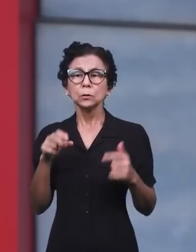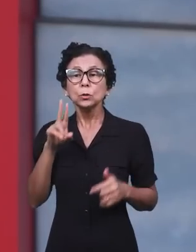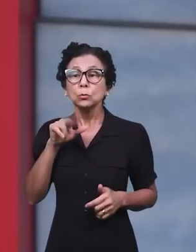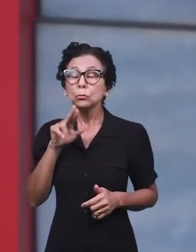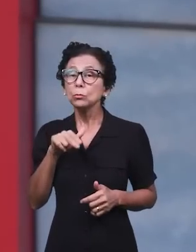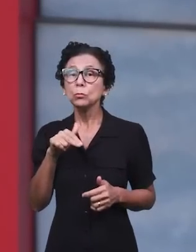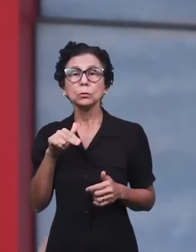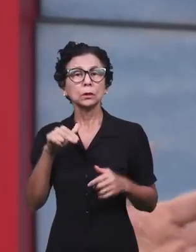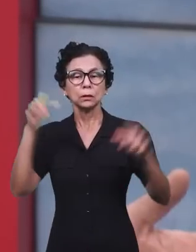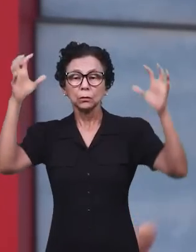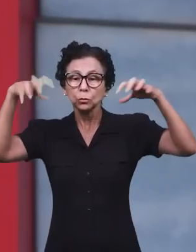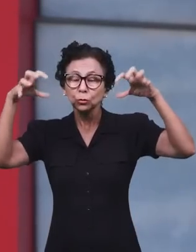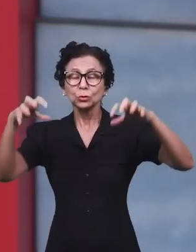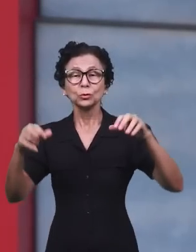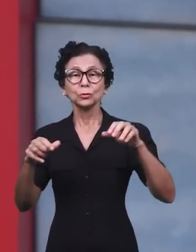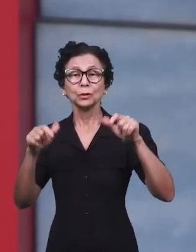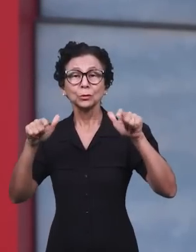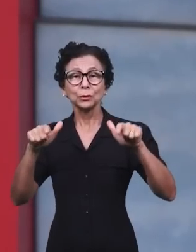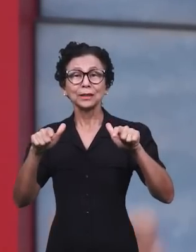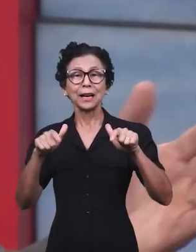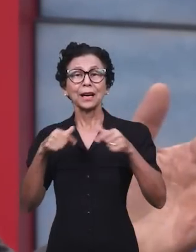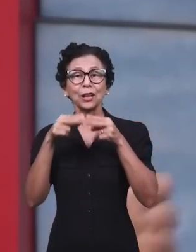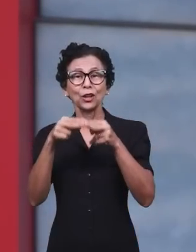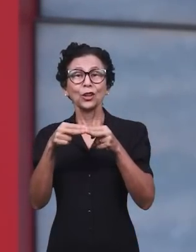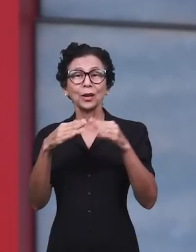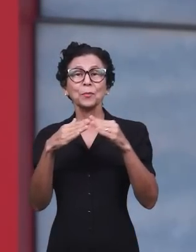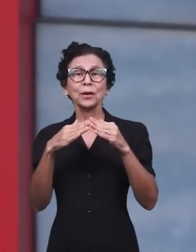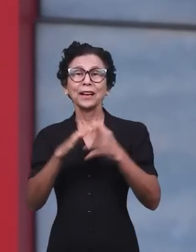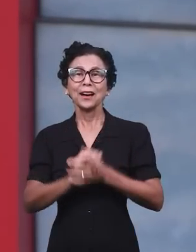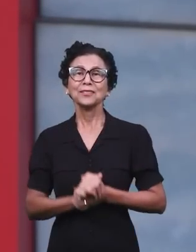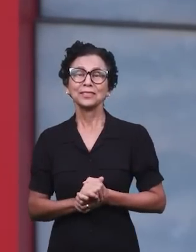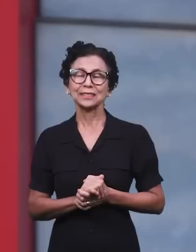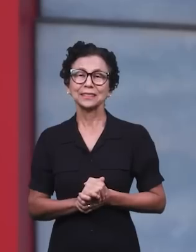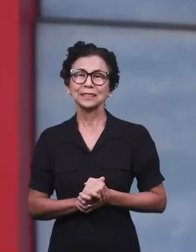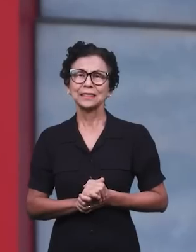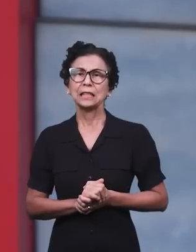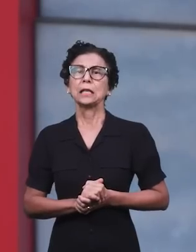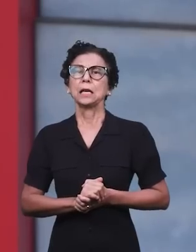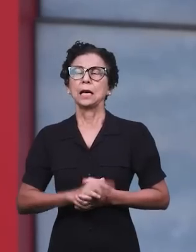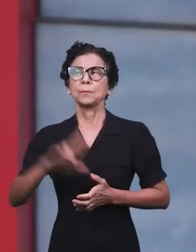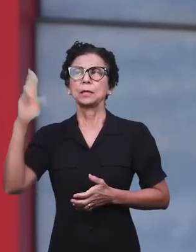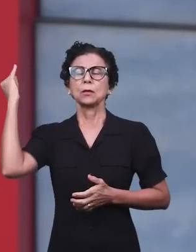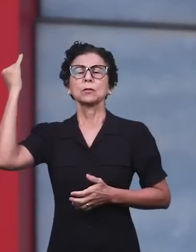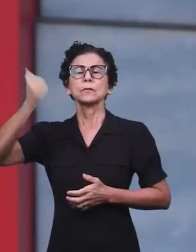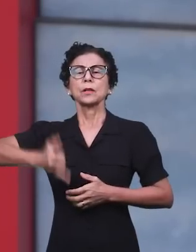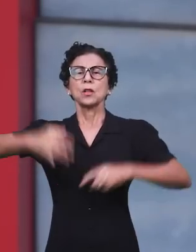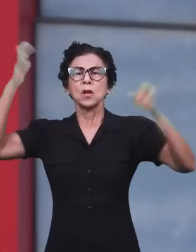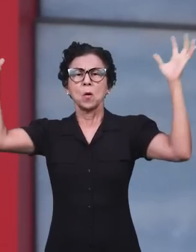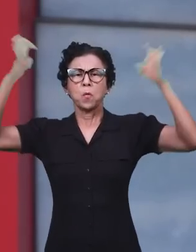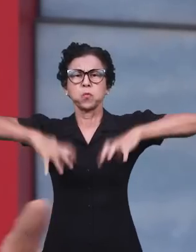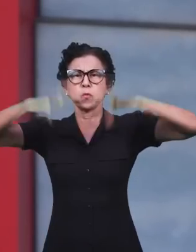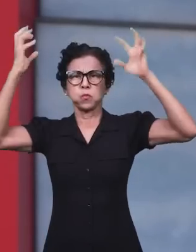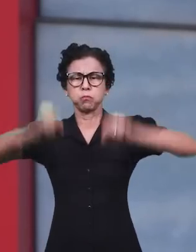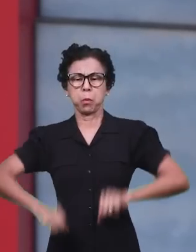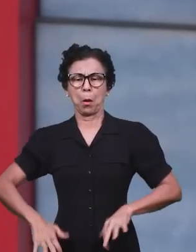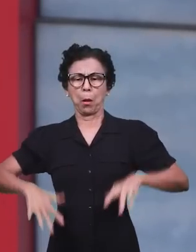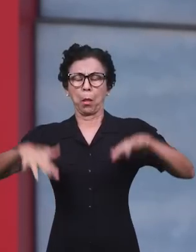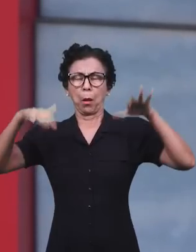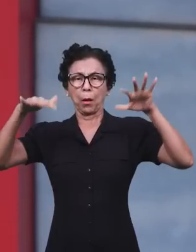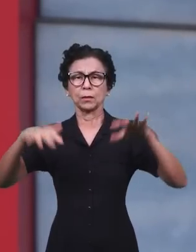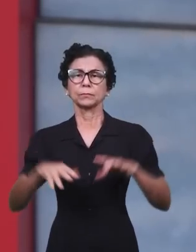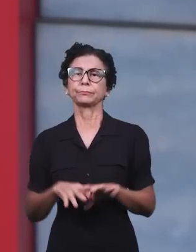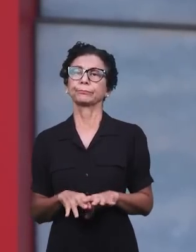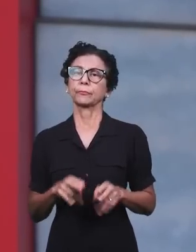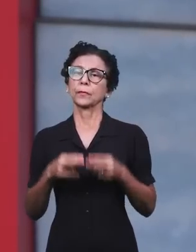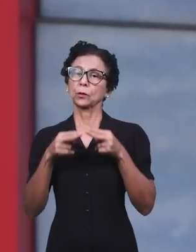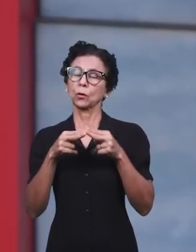dilúvio. Mas ele anunciou. O mundo creu? Não. Mas o que aconteceu? Quando veio o